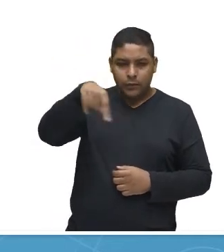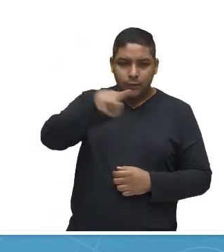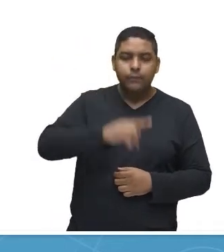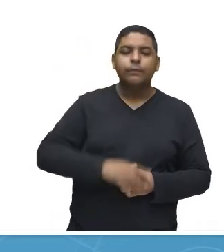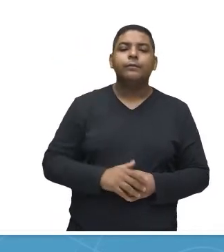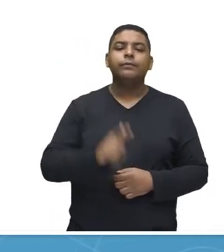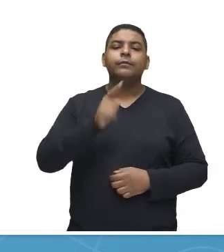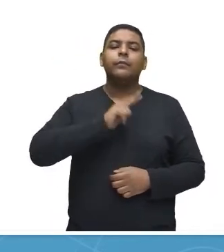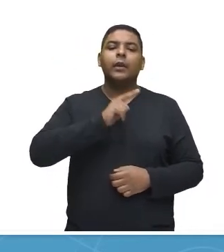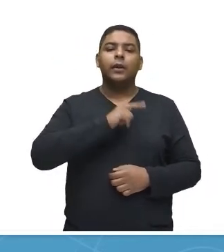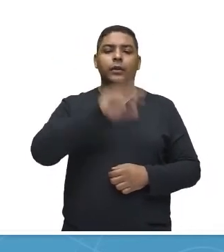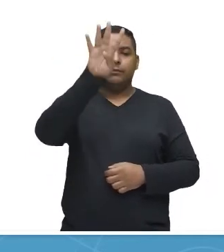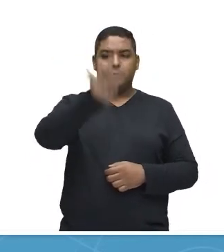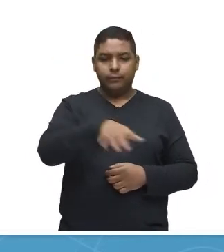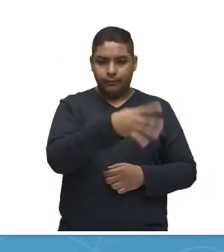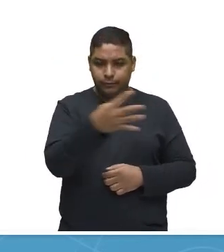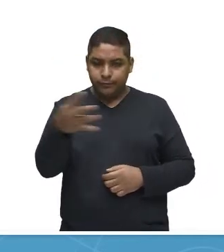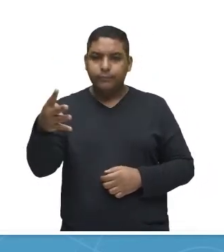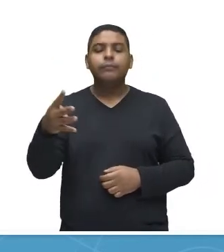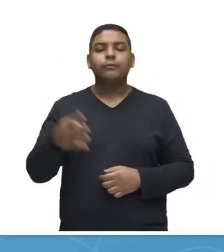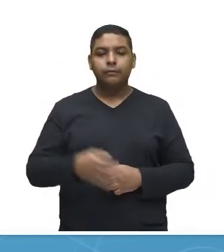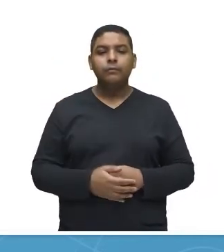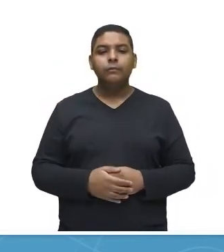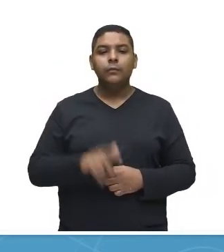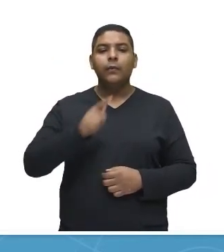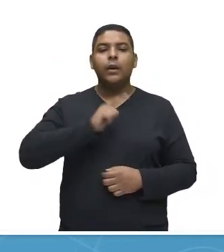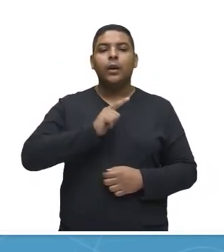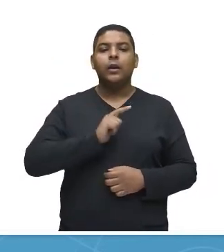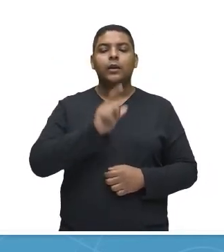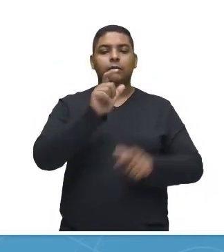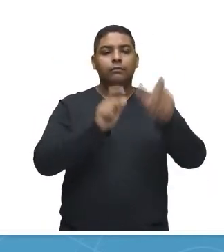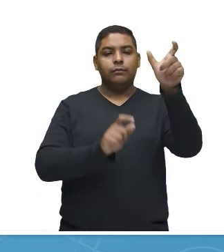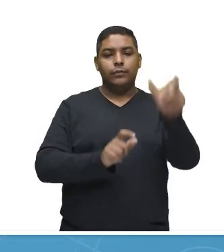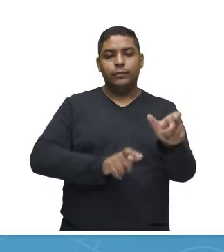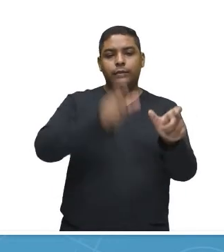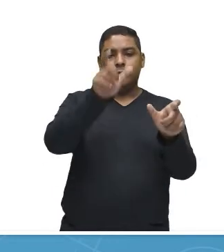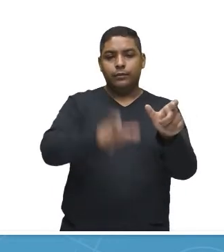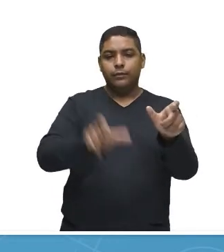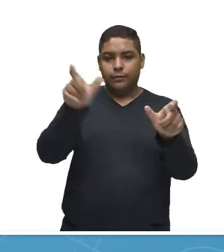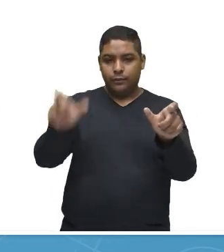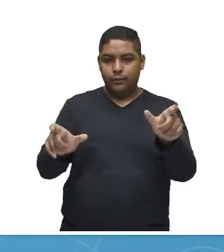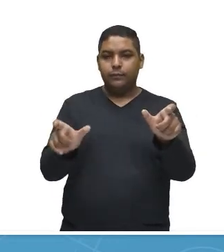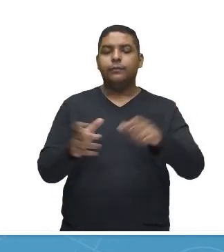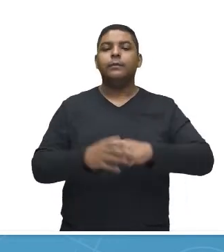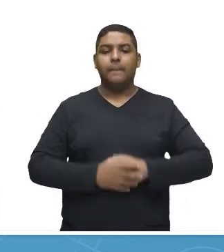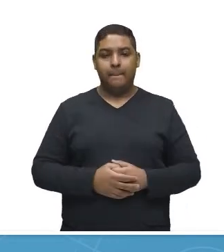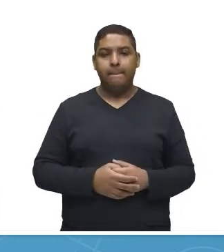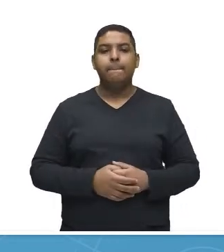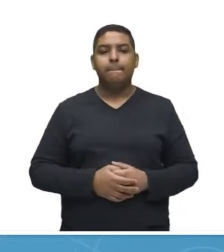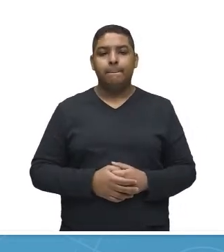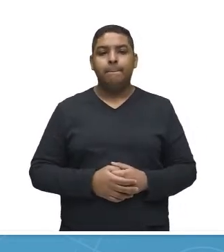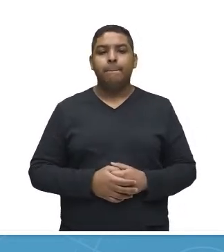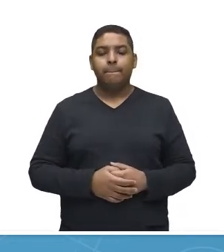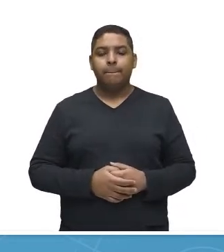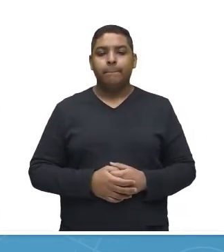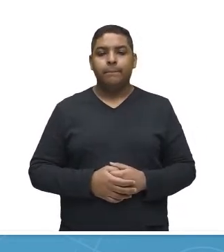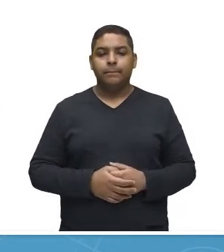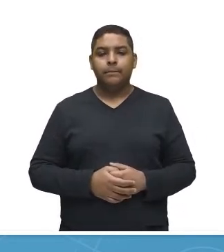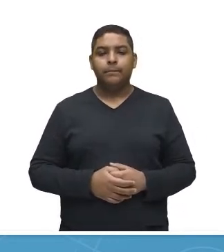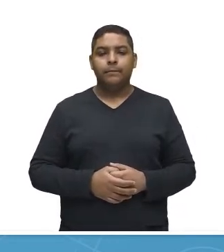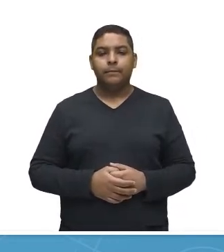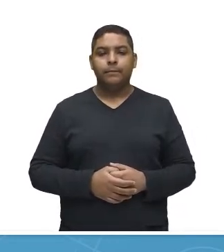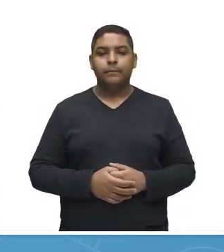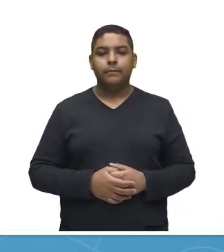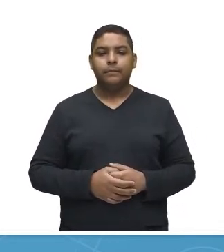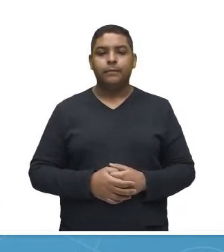uma tabela para vocês que vem dividindo aí a questão do nível de atividade, do aumento da frequência cardíaca e alguns